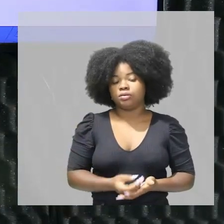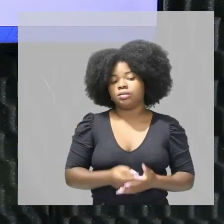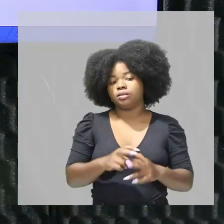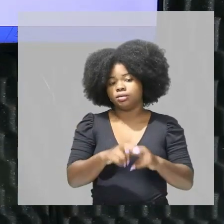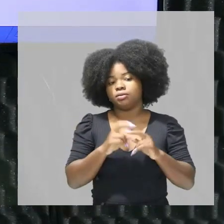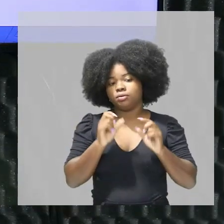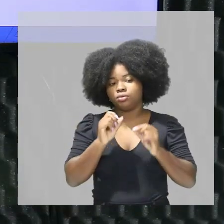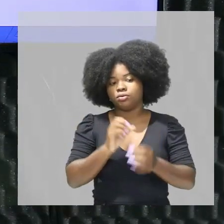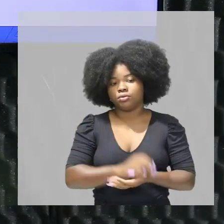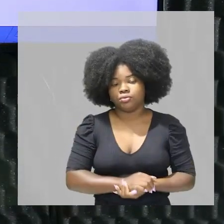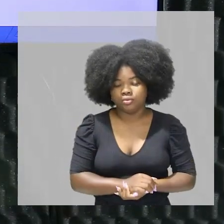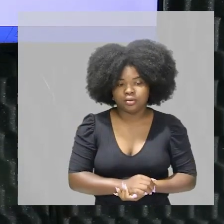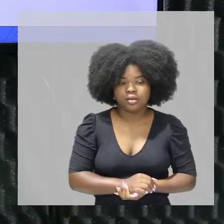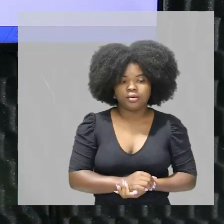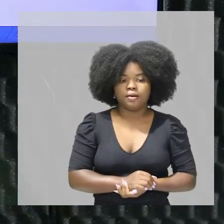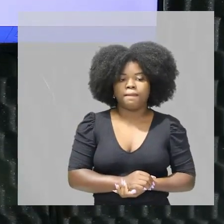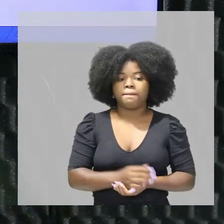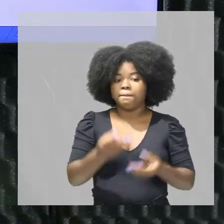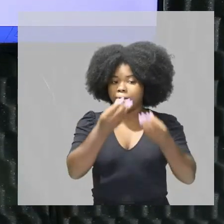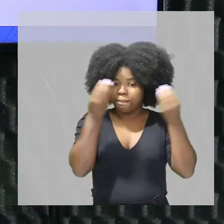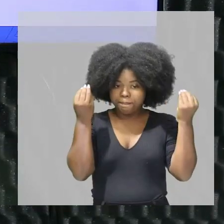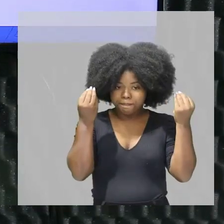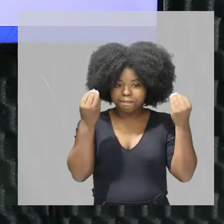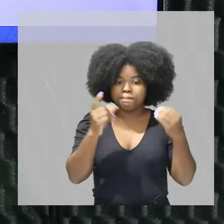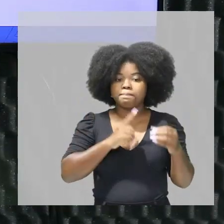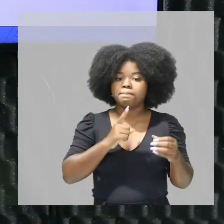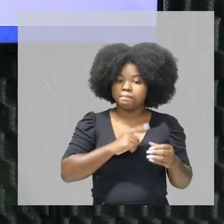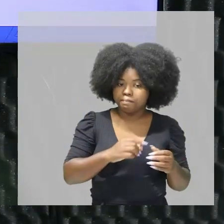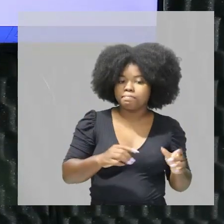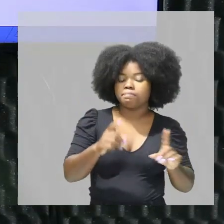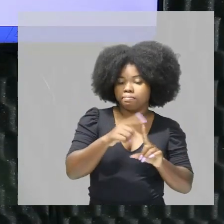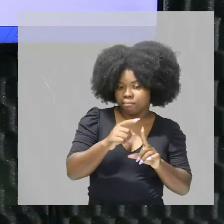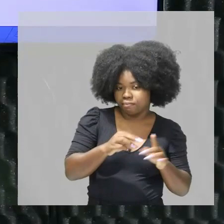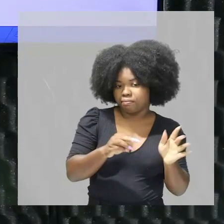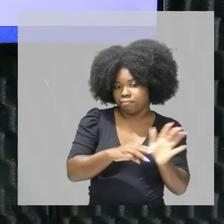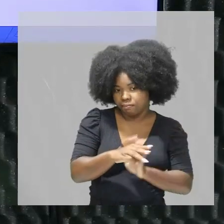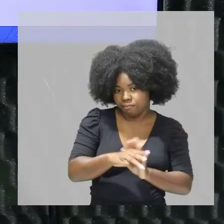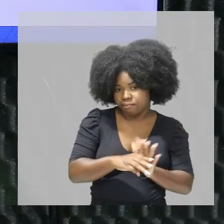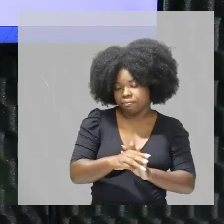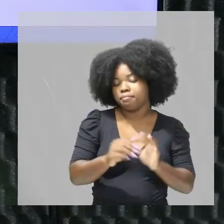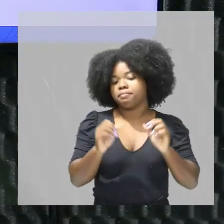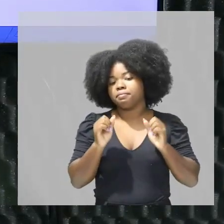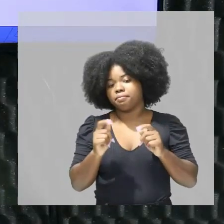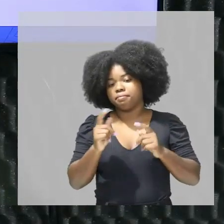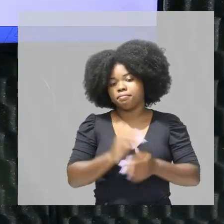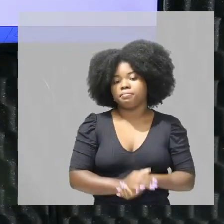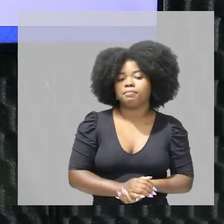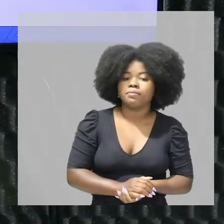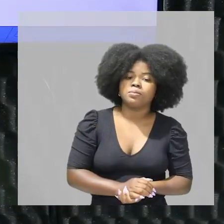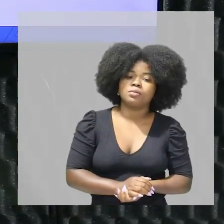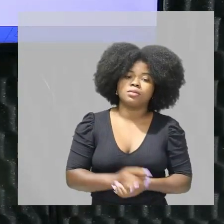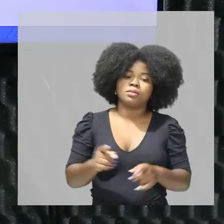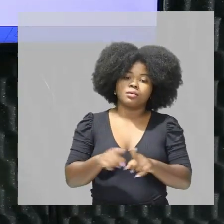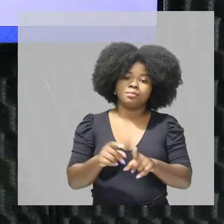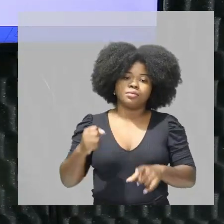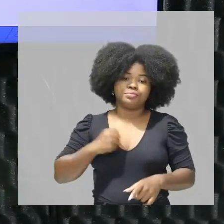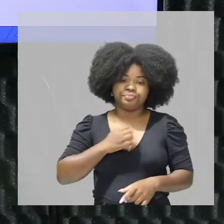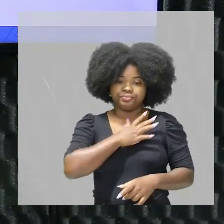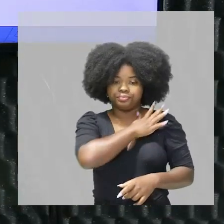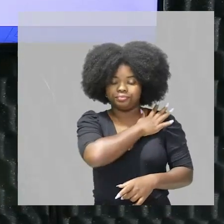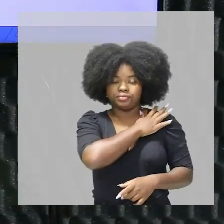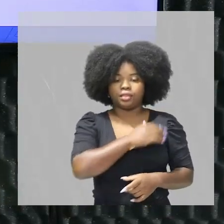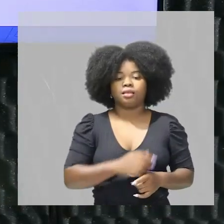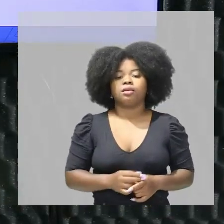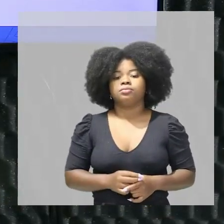não esqueça que existe o método dialético e uma outra coisa o método dialético de Sócrates é uma coisa